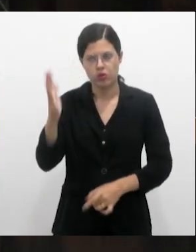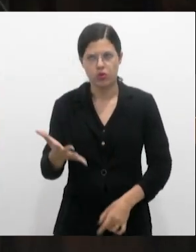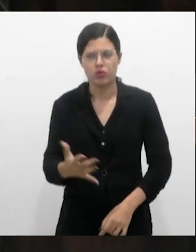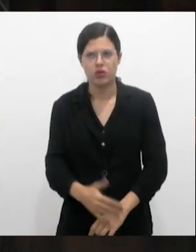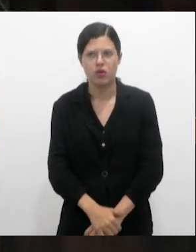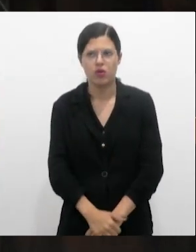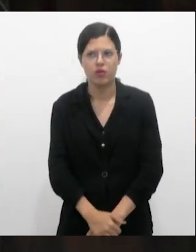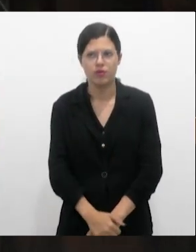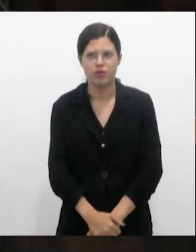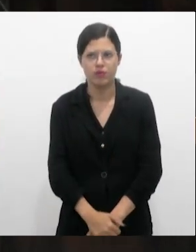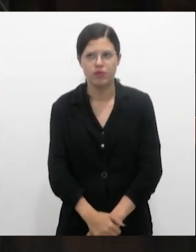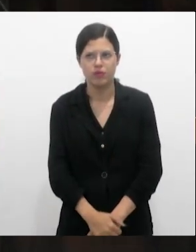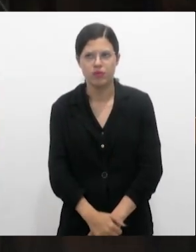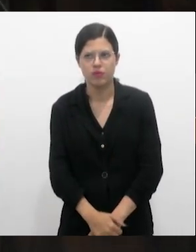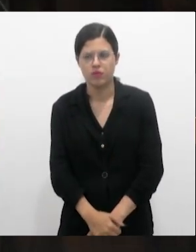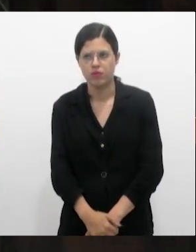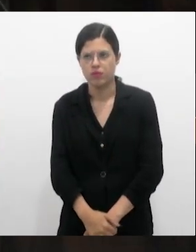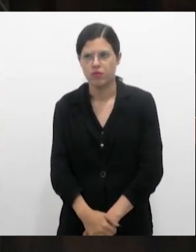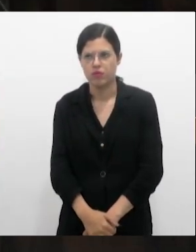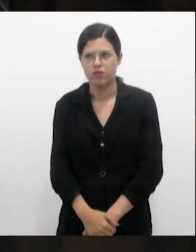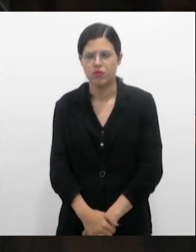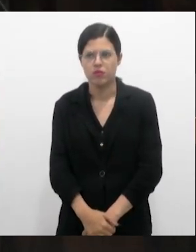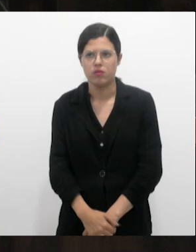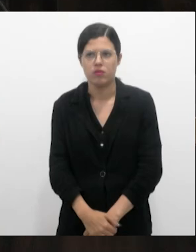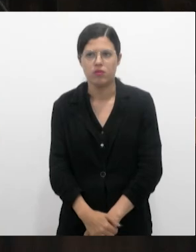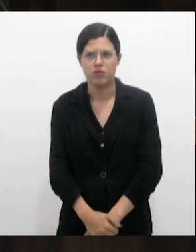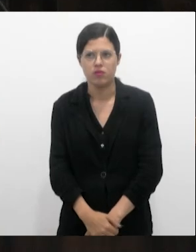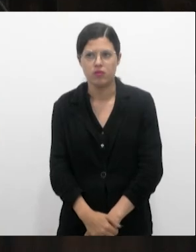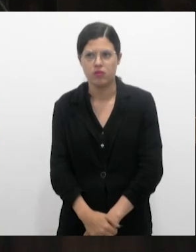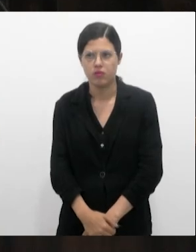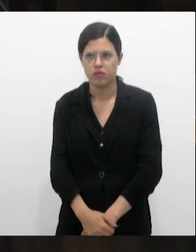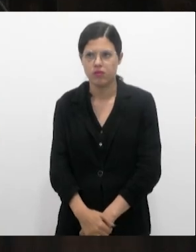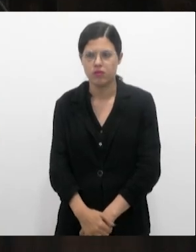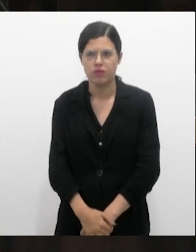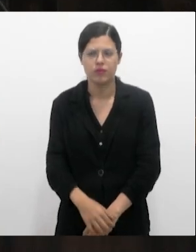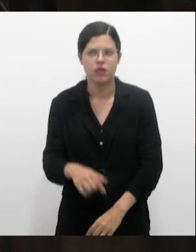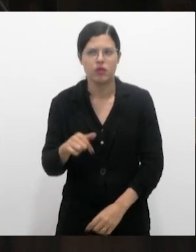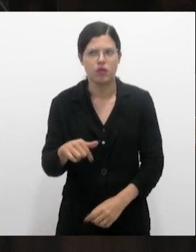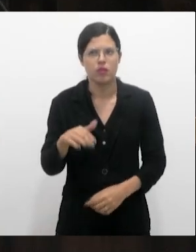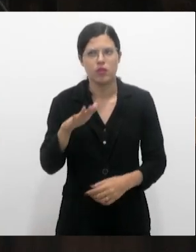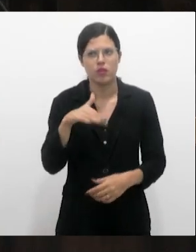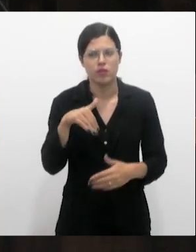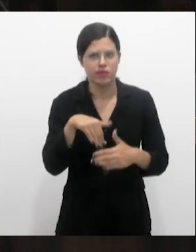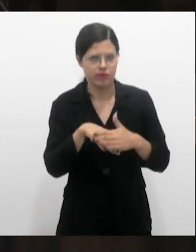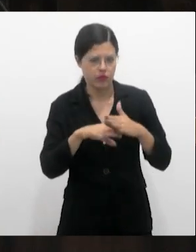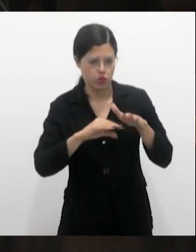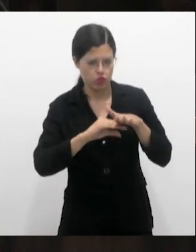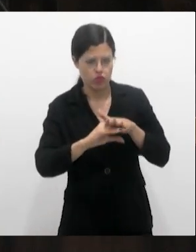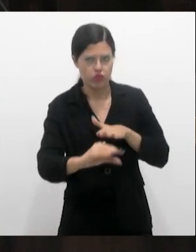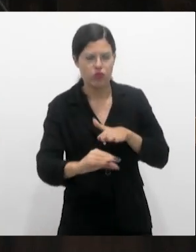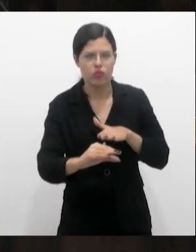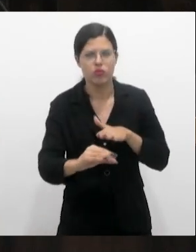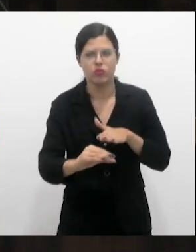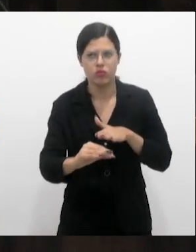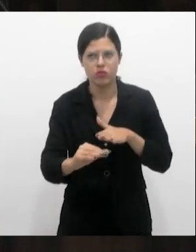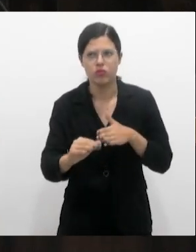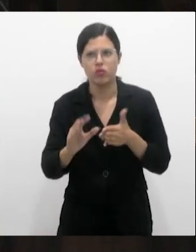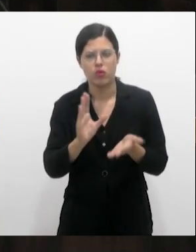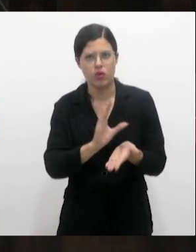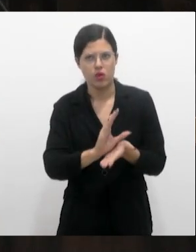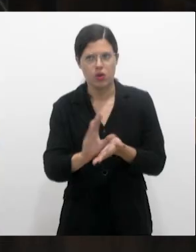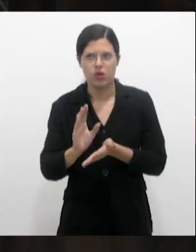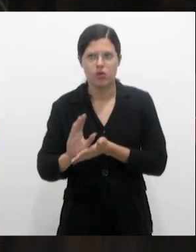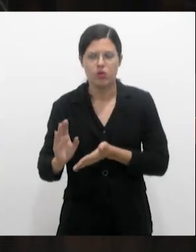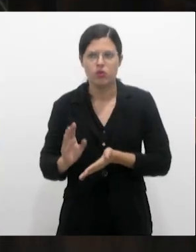uma saída de mercado, tendo em vista que a poupança popular e, obviamente, a poupança dos fundos e todos aqueles que compõem recursos no